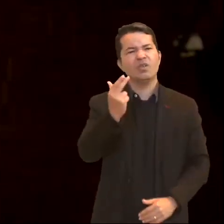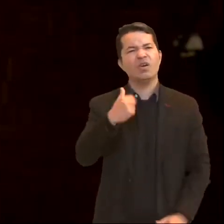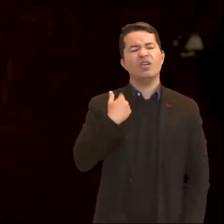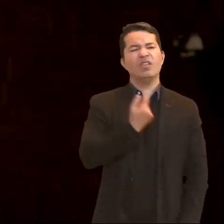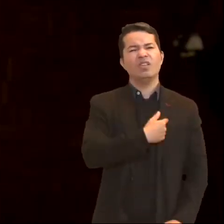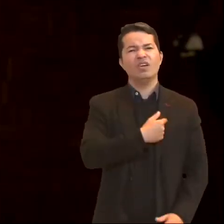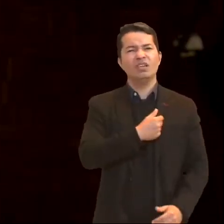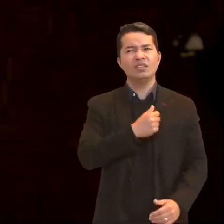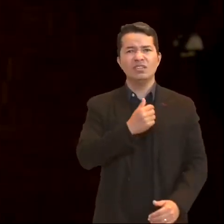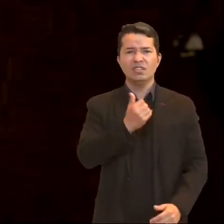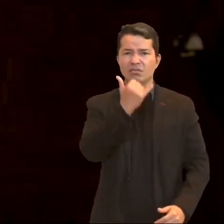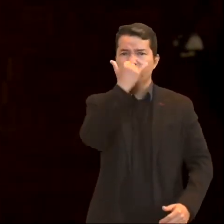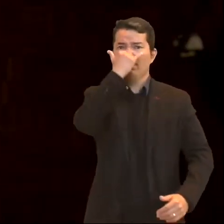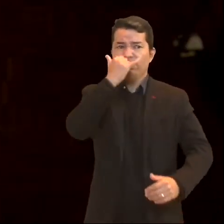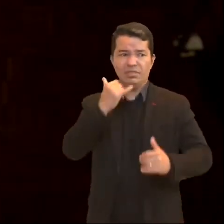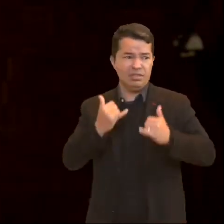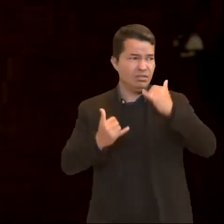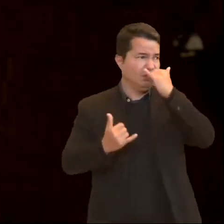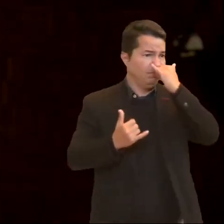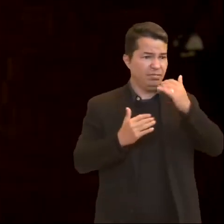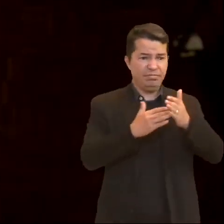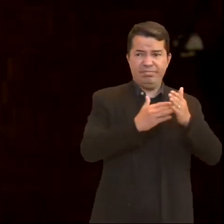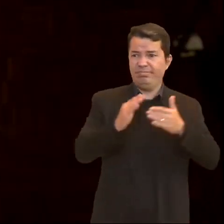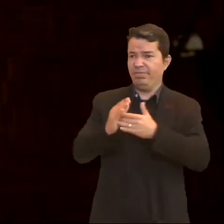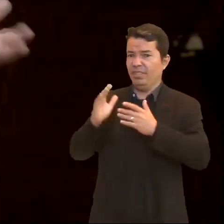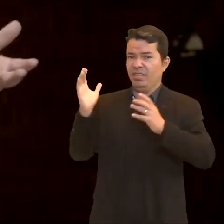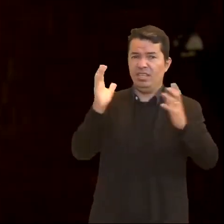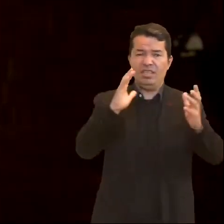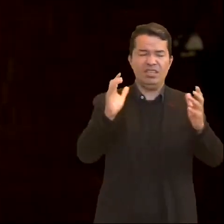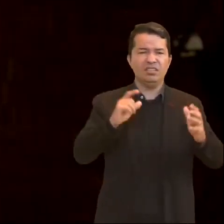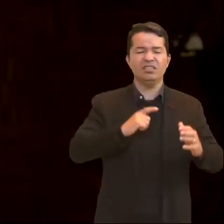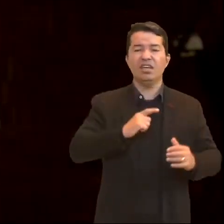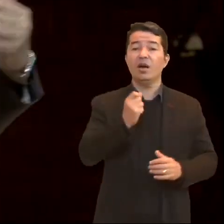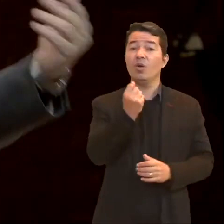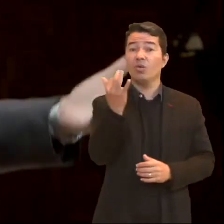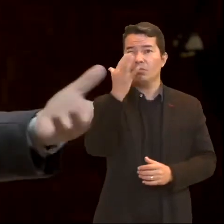trombada. E tem uns que